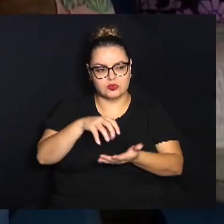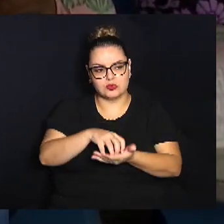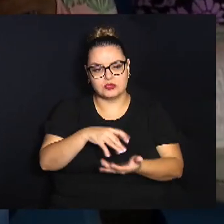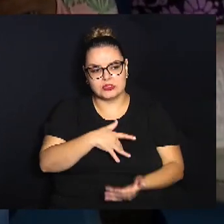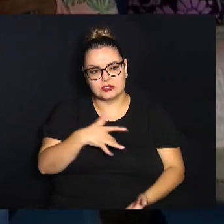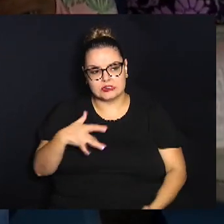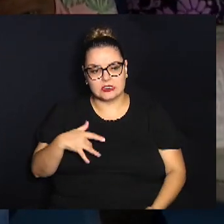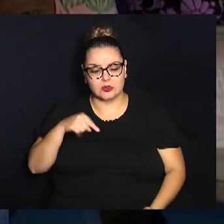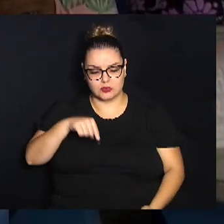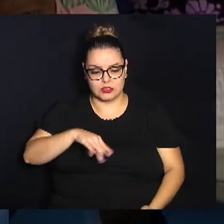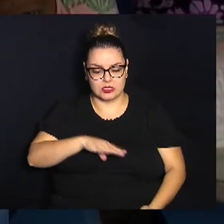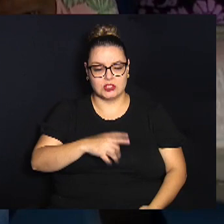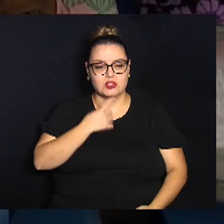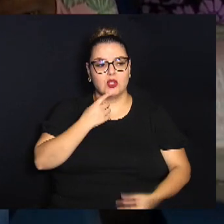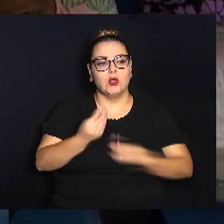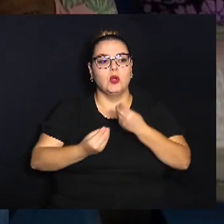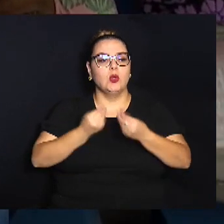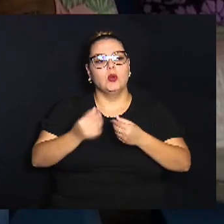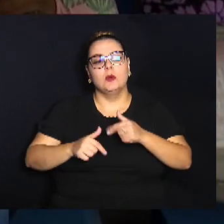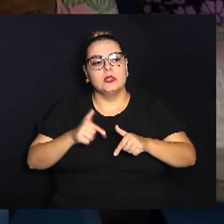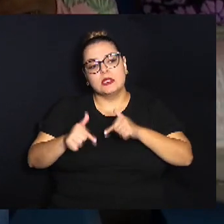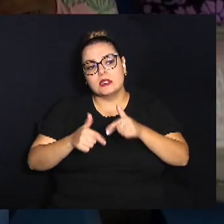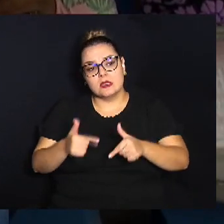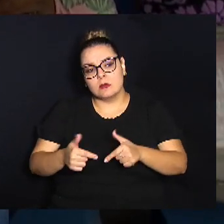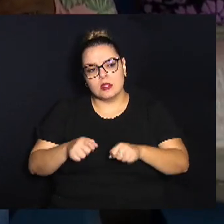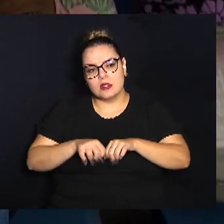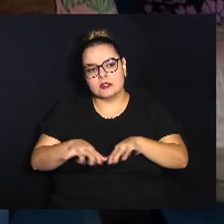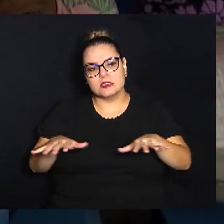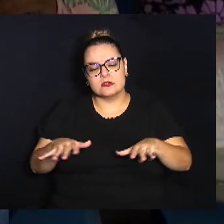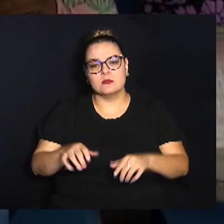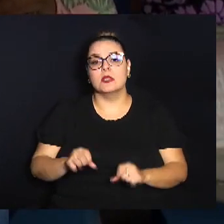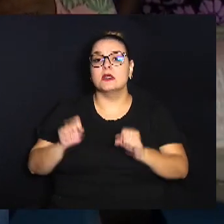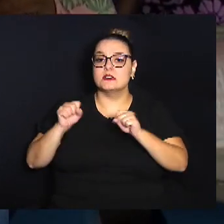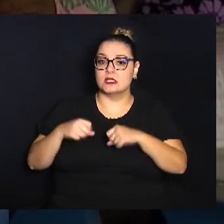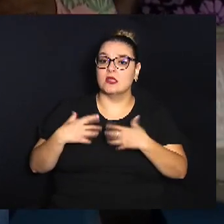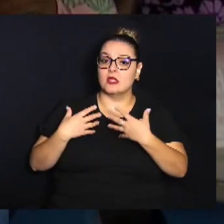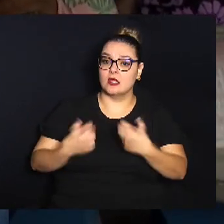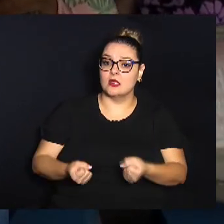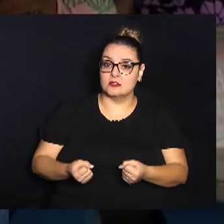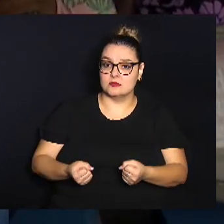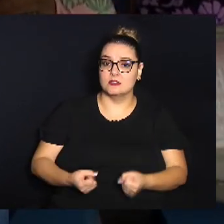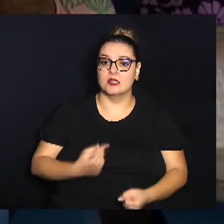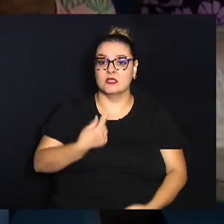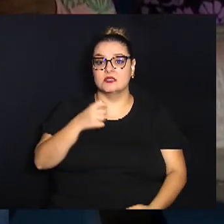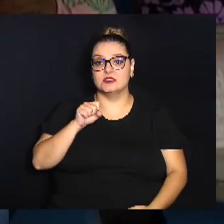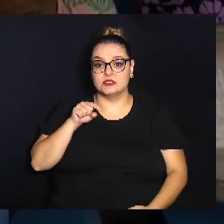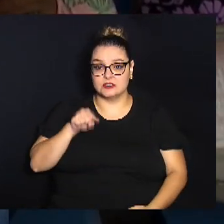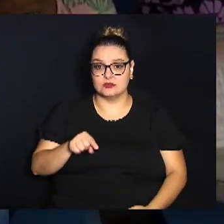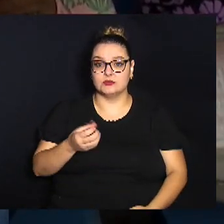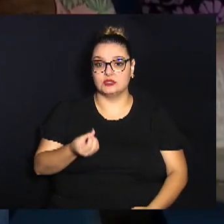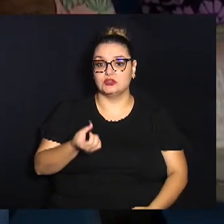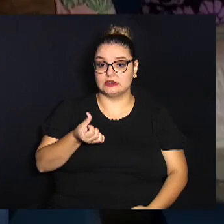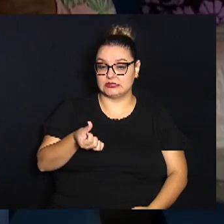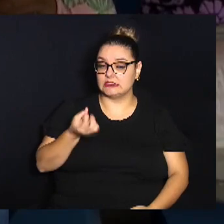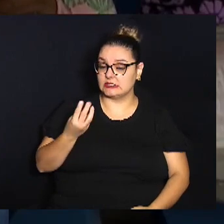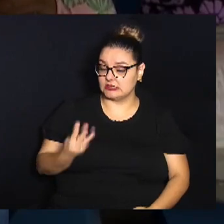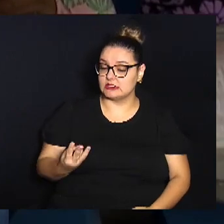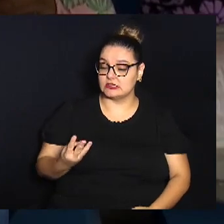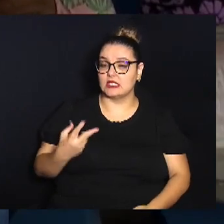saúde aqui de Campinas, como que vocês trabalharam essa distribuição? Sim, recebemos exatamente 18.063